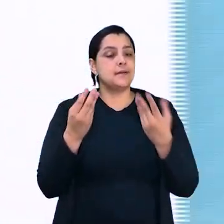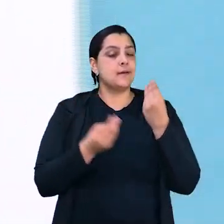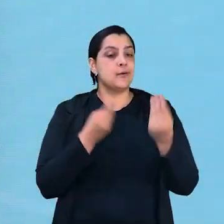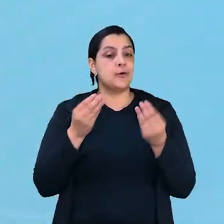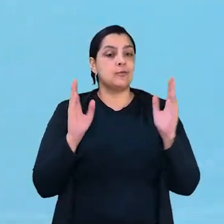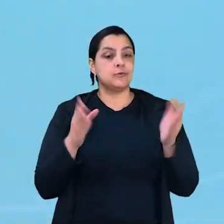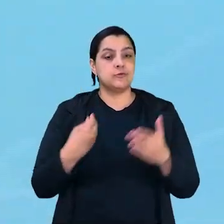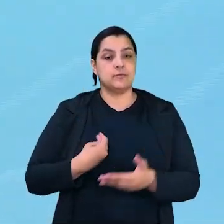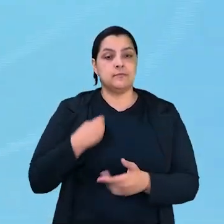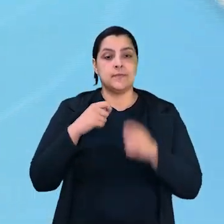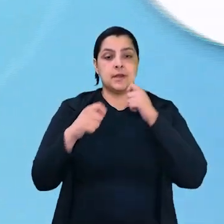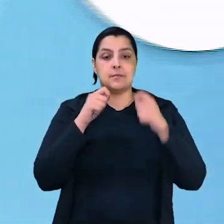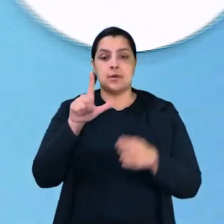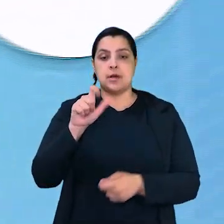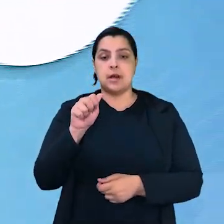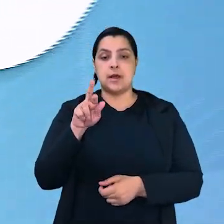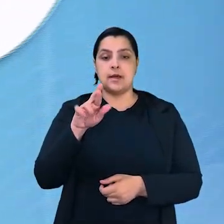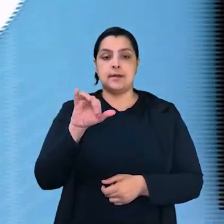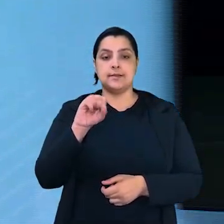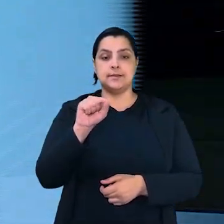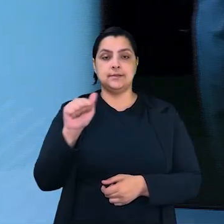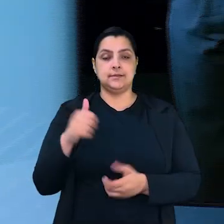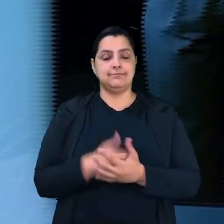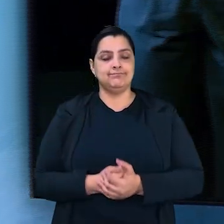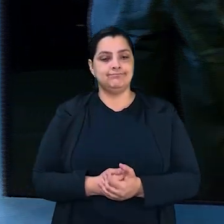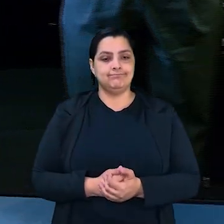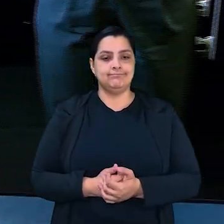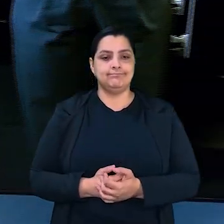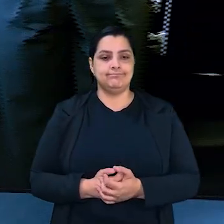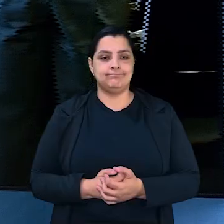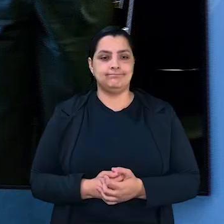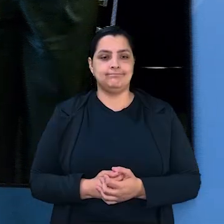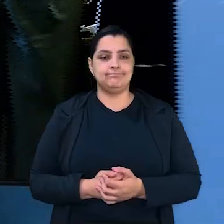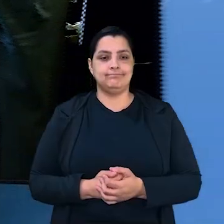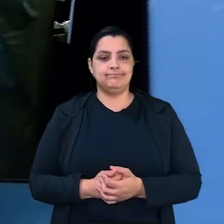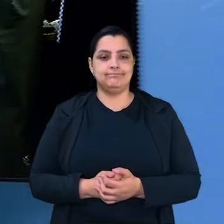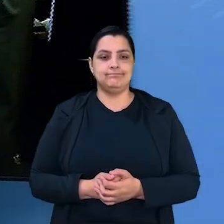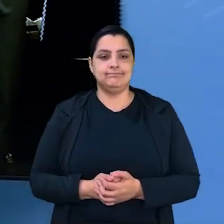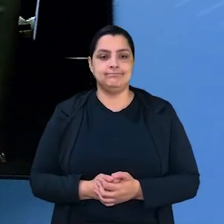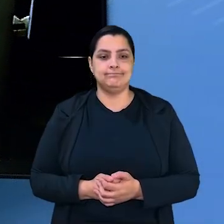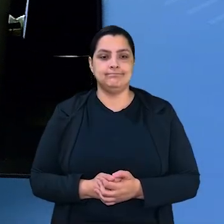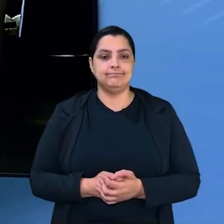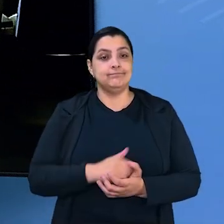esse caso para a gente já está aqui conosco, a repórter Larissa Batista. Oi, Larissa.